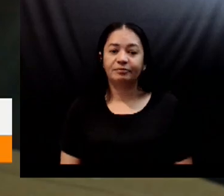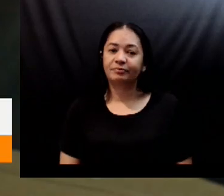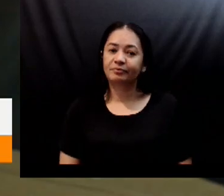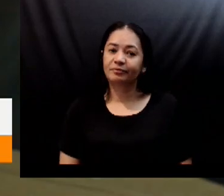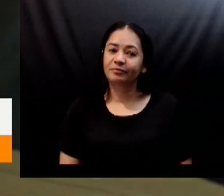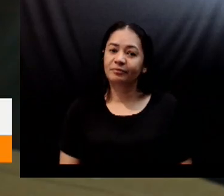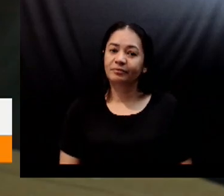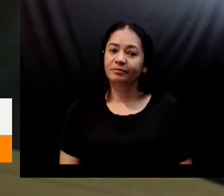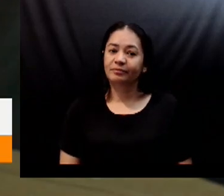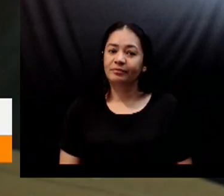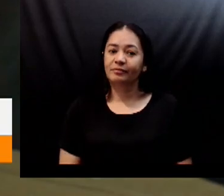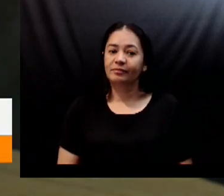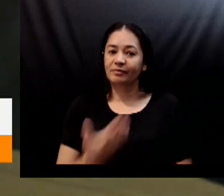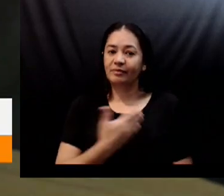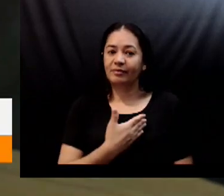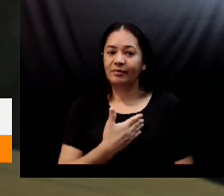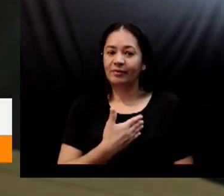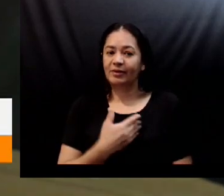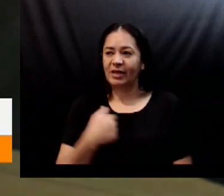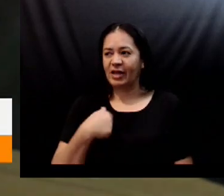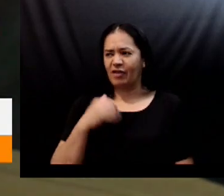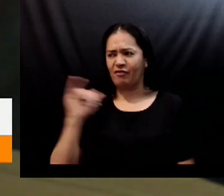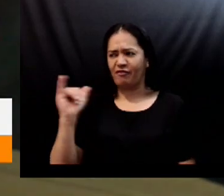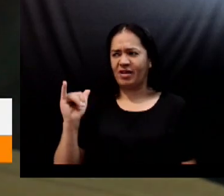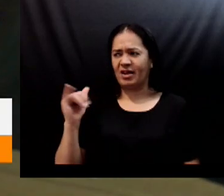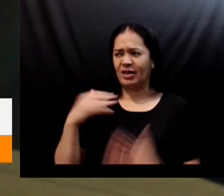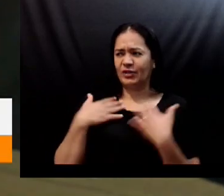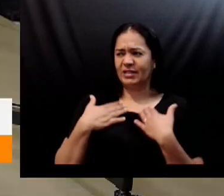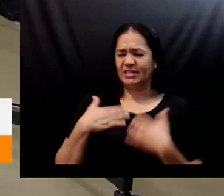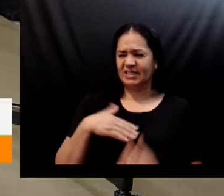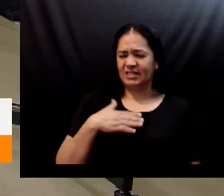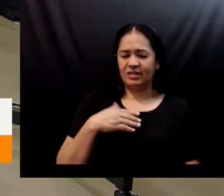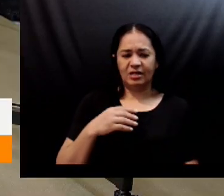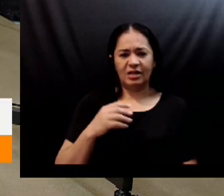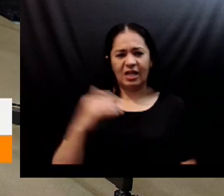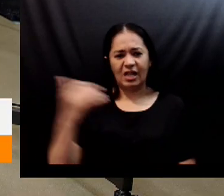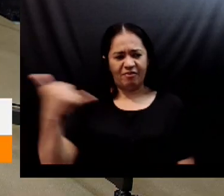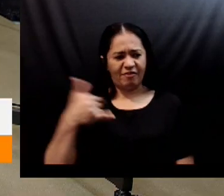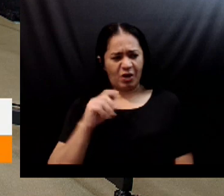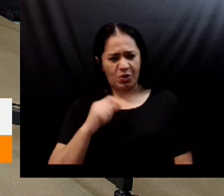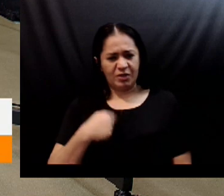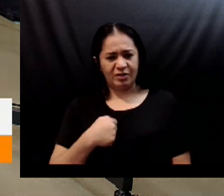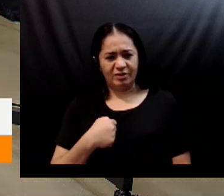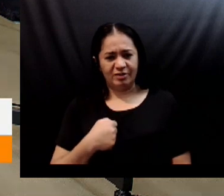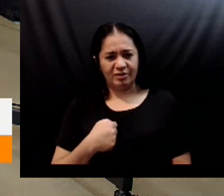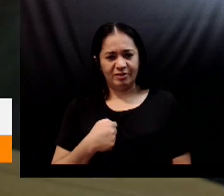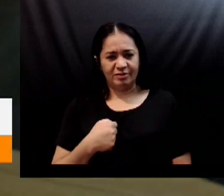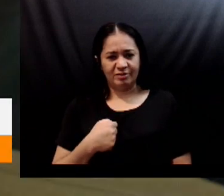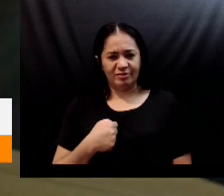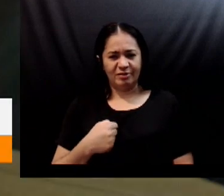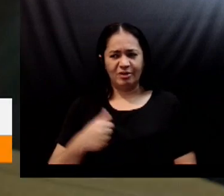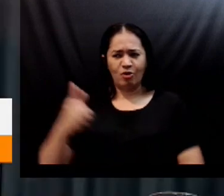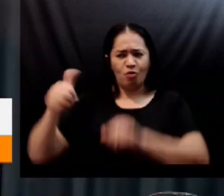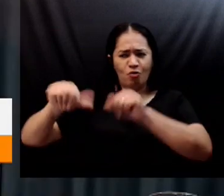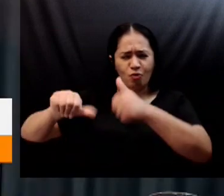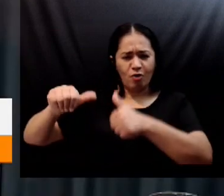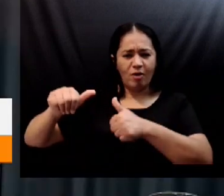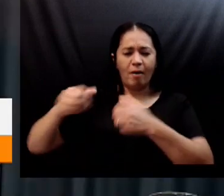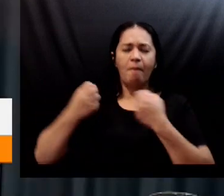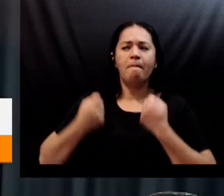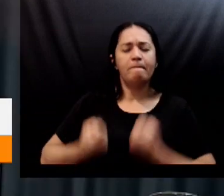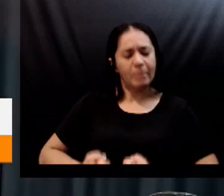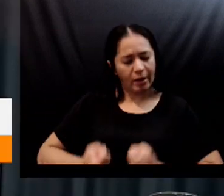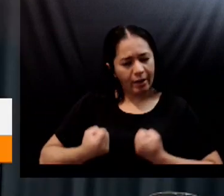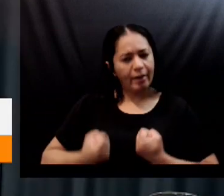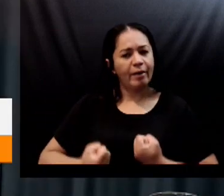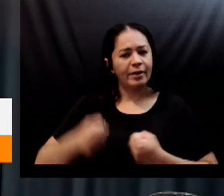ligar e eu vou falar que estou descansando, né? E ela vai falar o quê de mim, né? O julgamento pesa nesse momento. Pesa, pesa. O